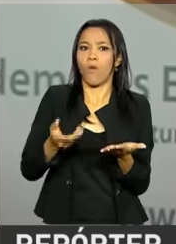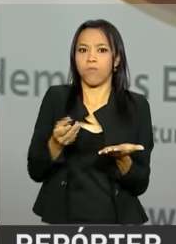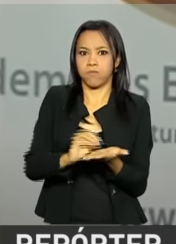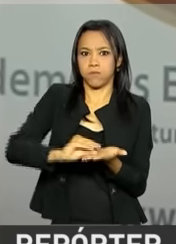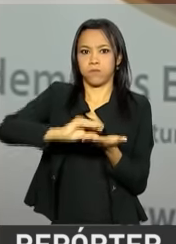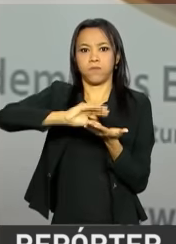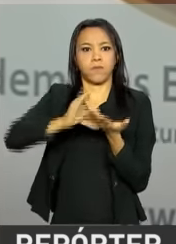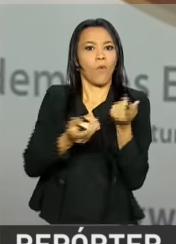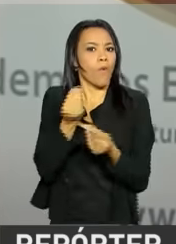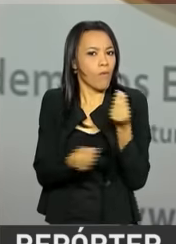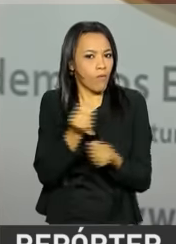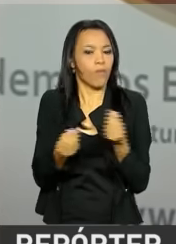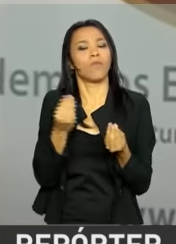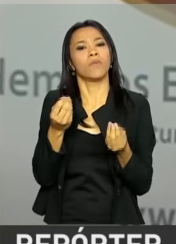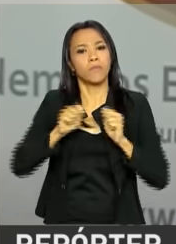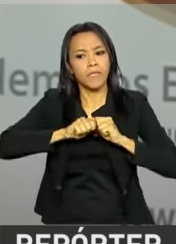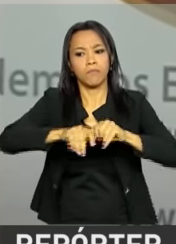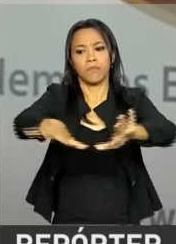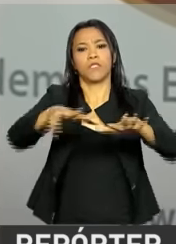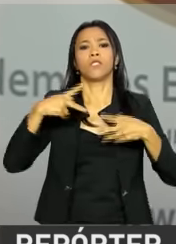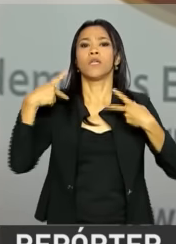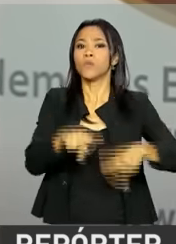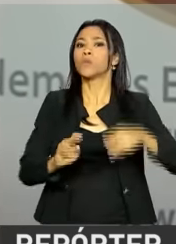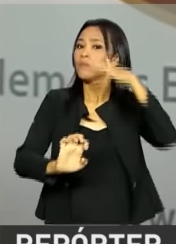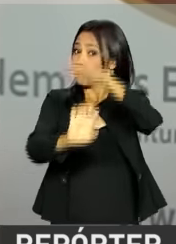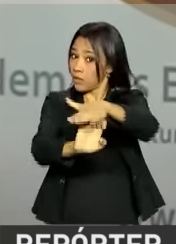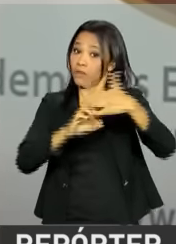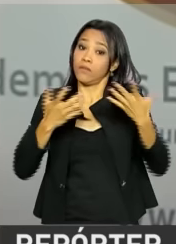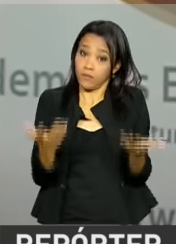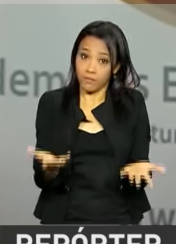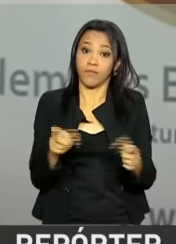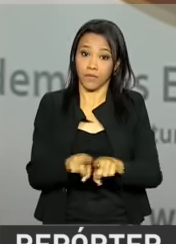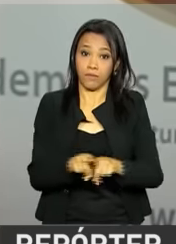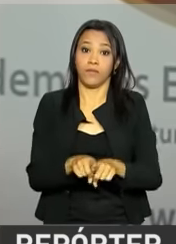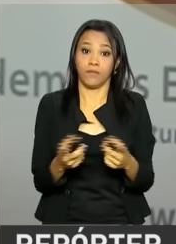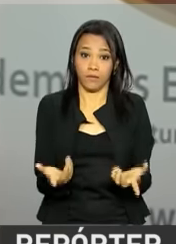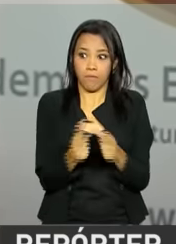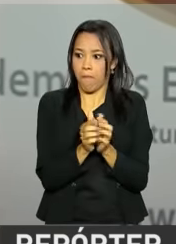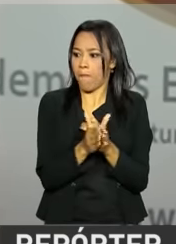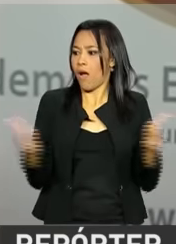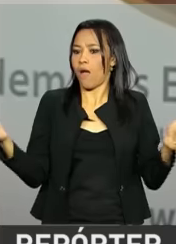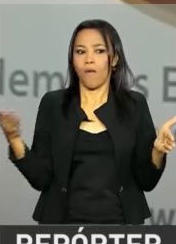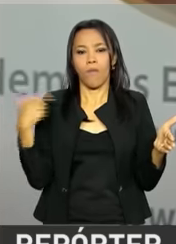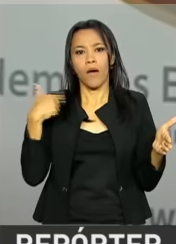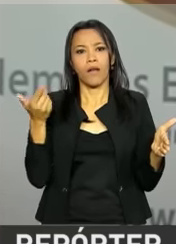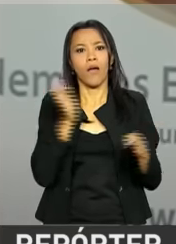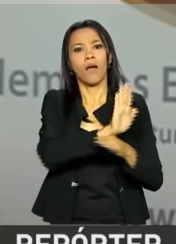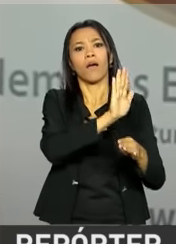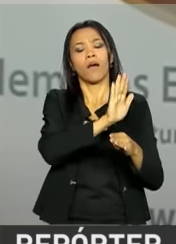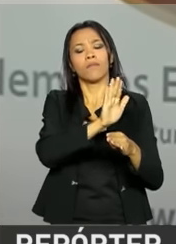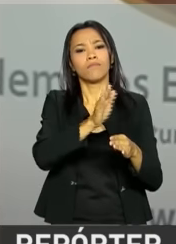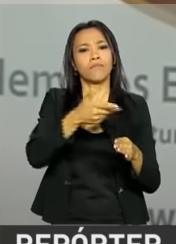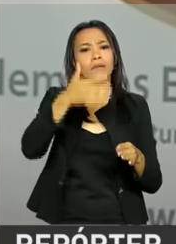em expandir a sua produção e talvez expandir a sua fábrica em tamanho maior para atender uma demanda